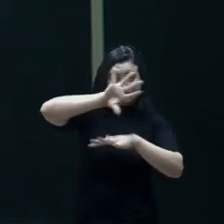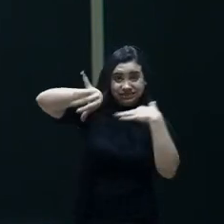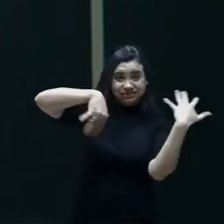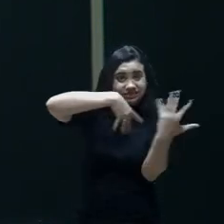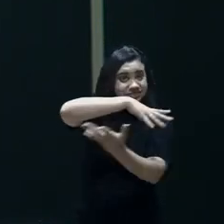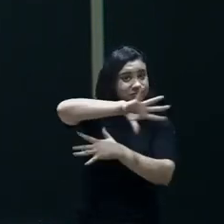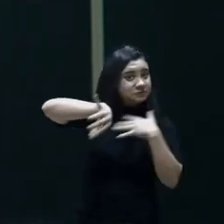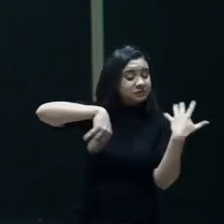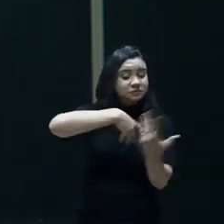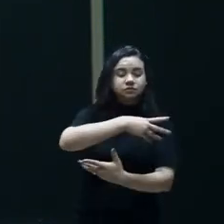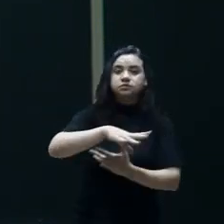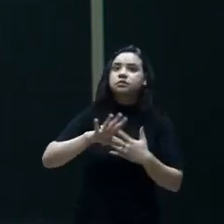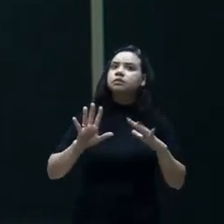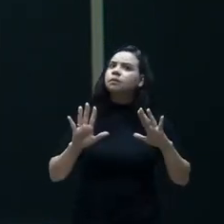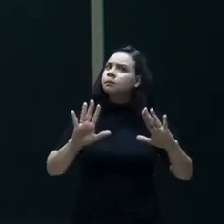mas chegou na igreja,